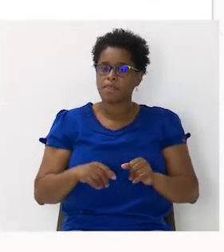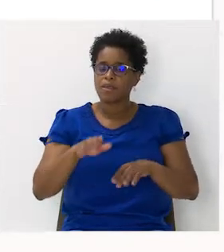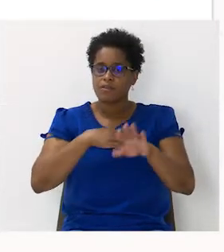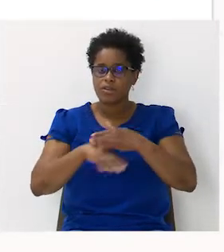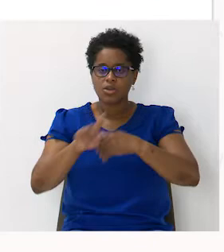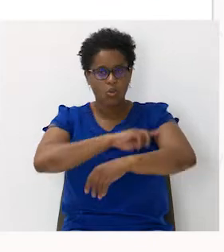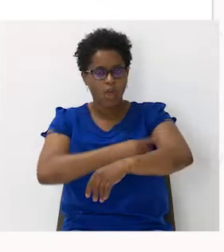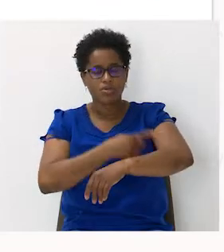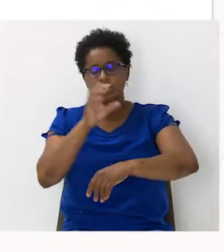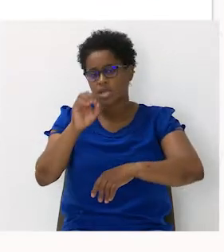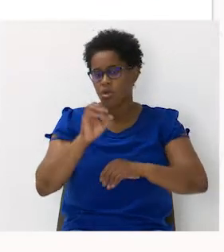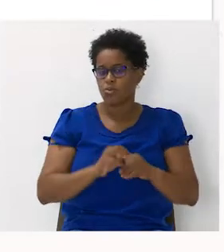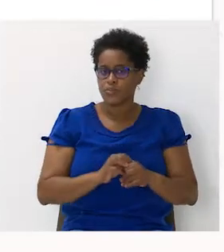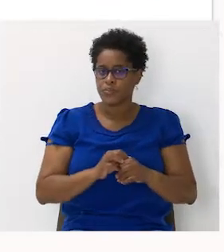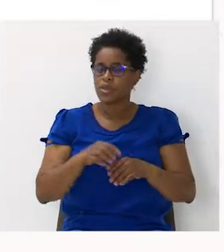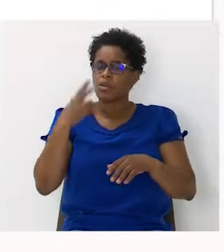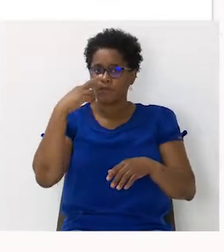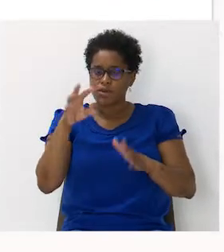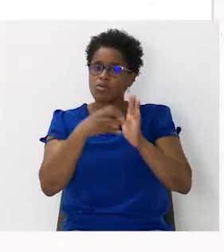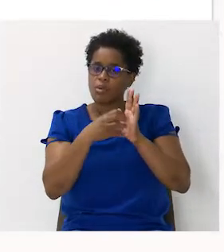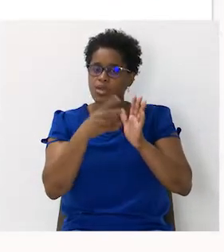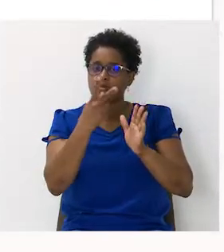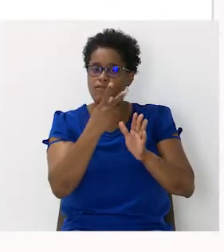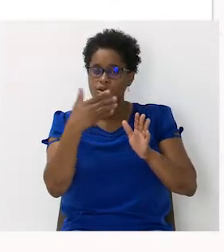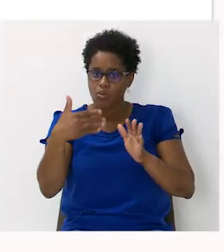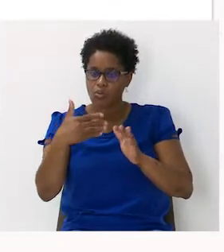graus. Vamos ver no esquema. V1